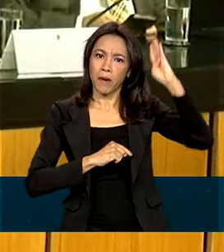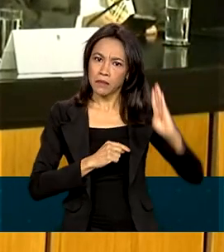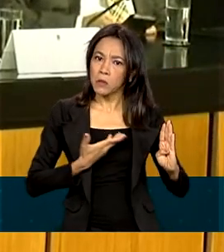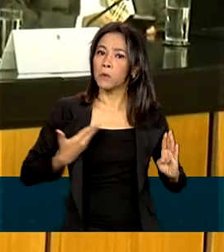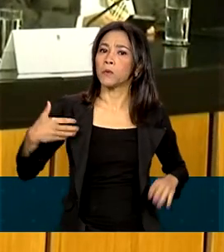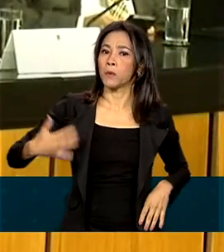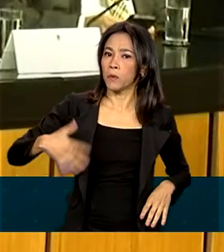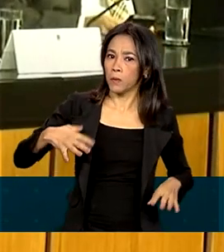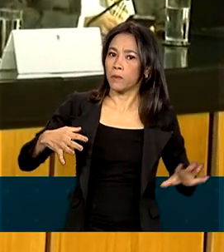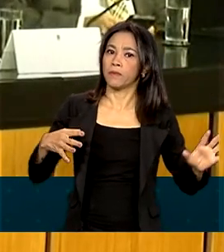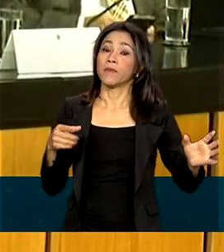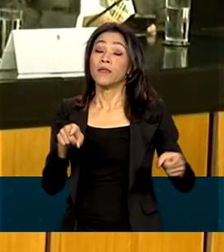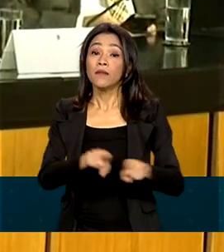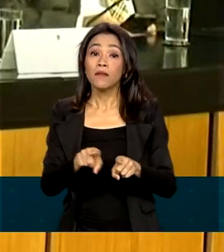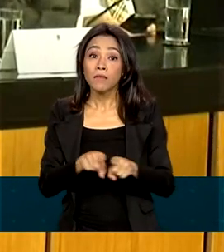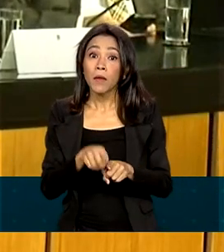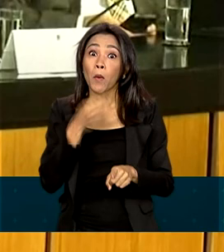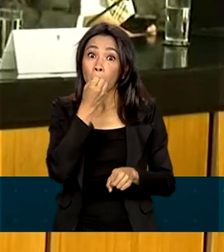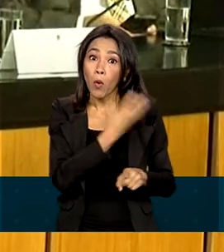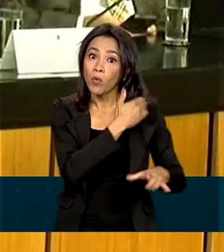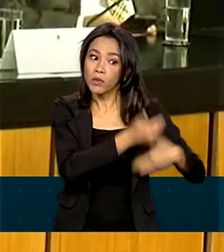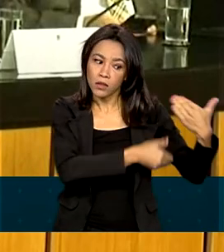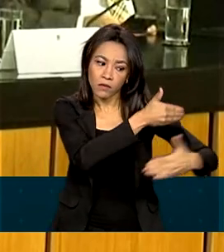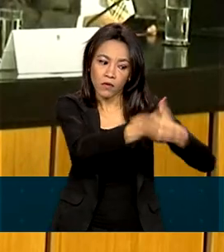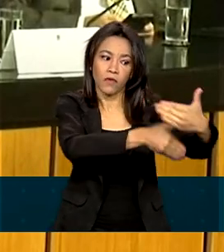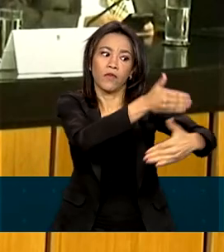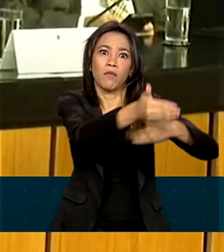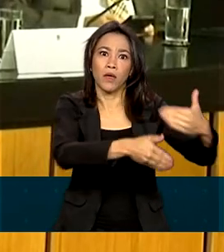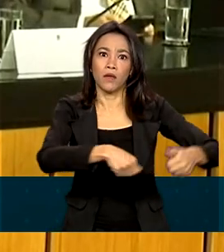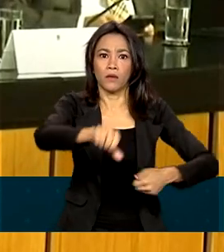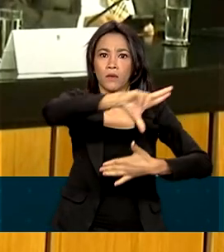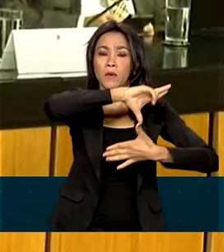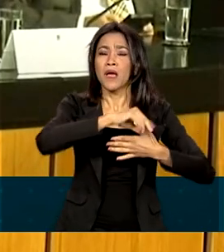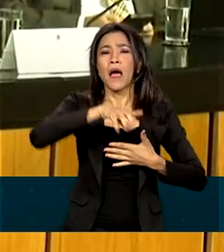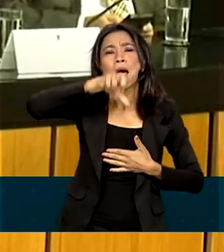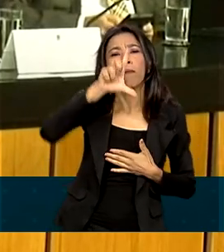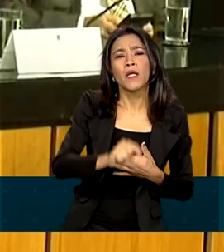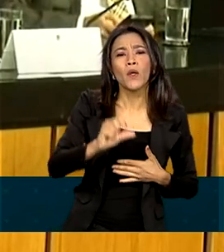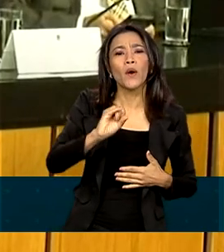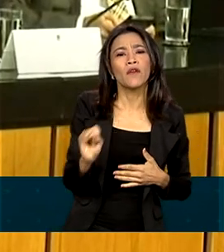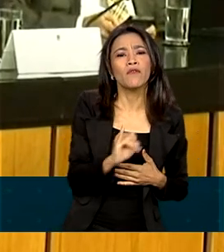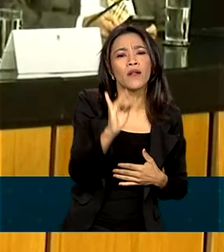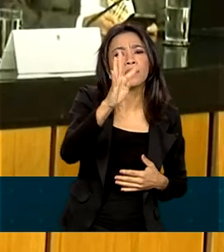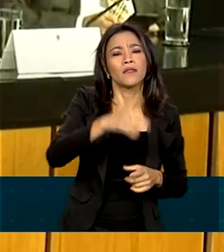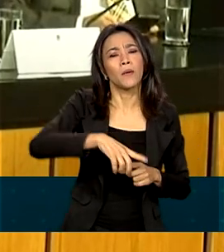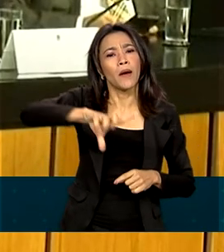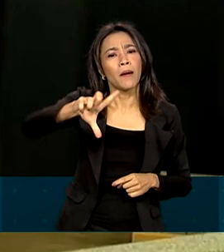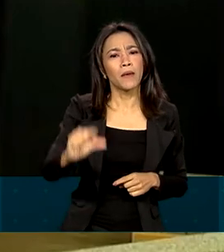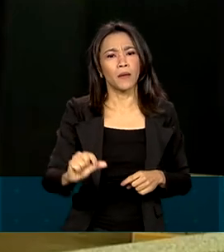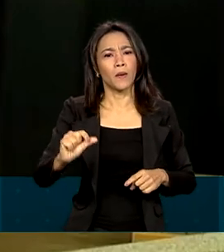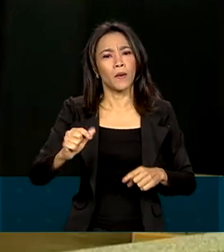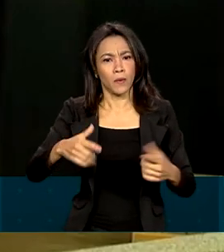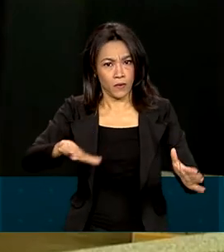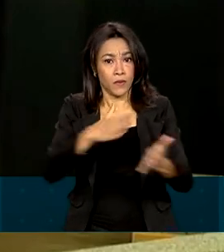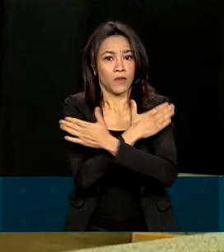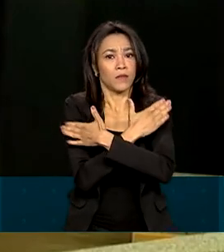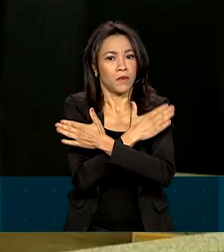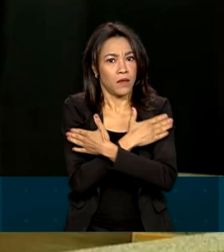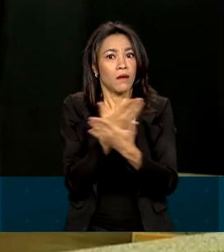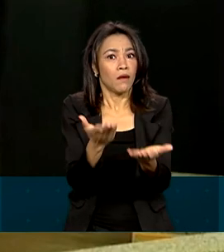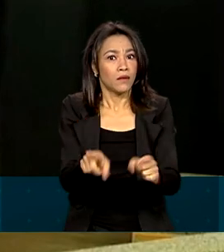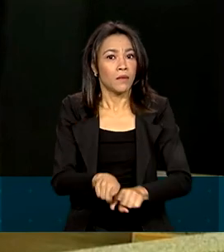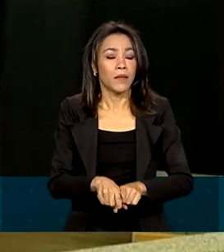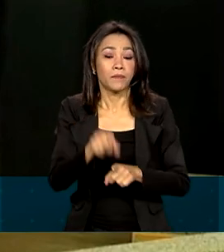econômico comparado com os países do G7. No hemisfério ocidental, a menor inflação, a maior taxa de crescimento, a maior redução do desemprego. O ministro de Minas